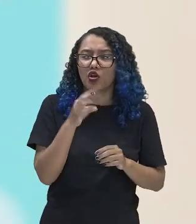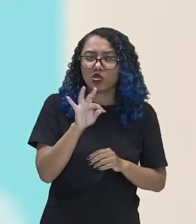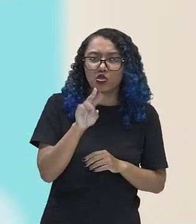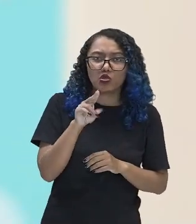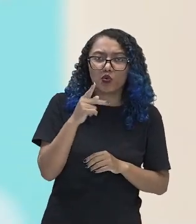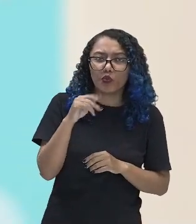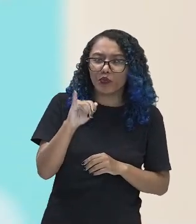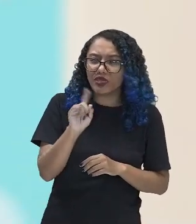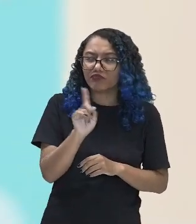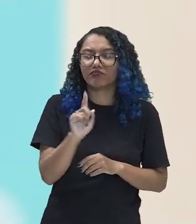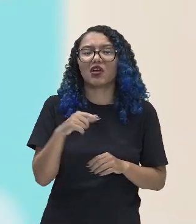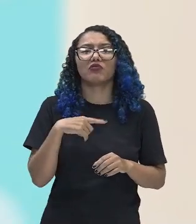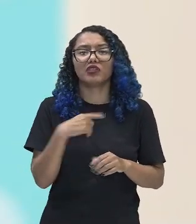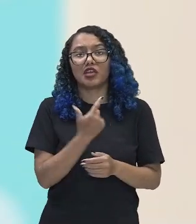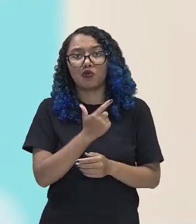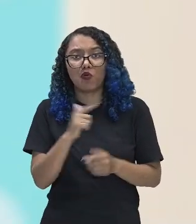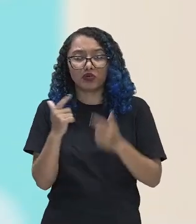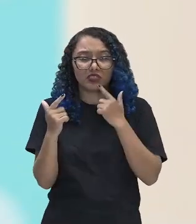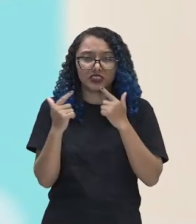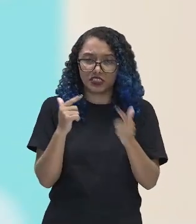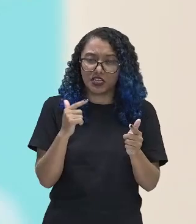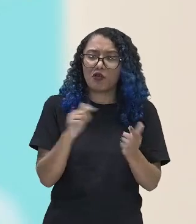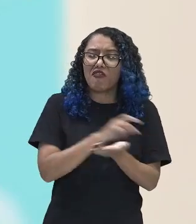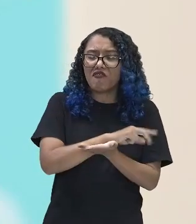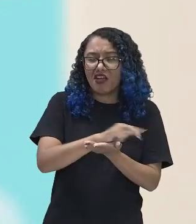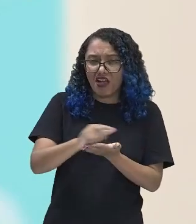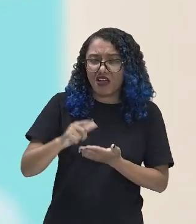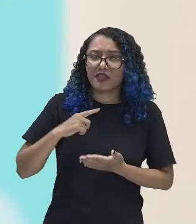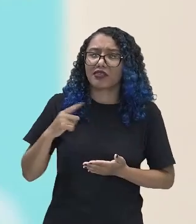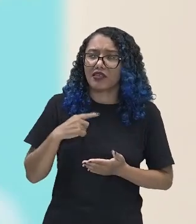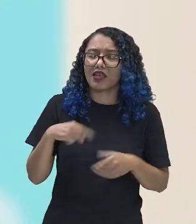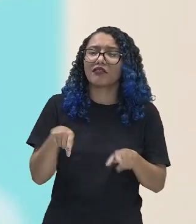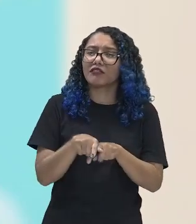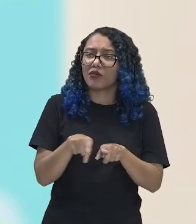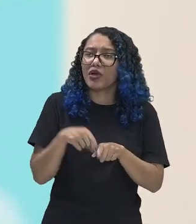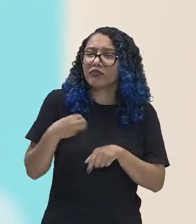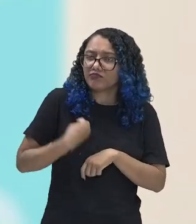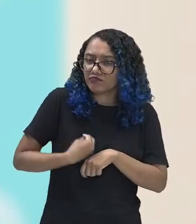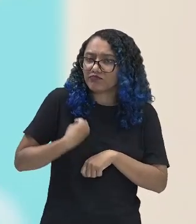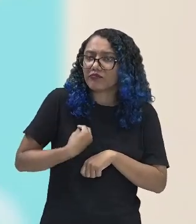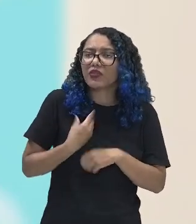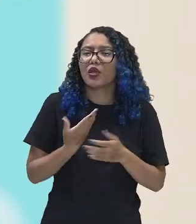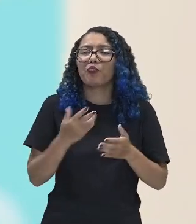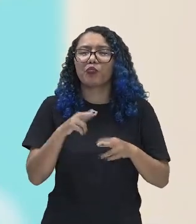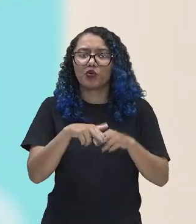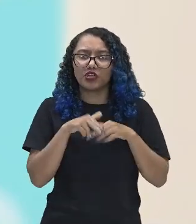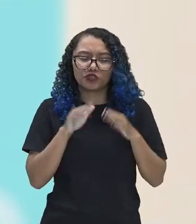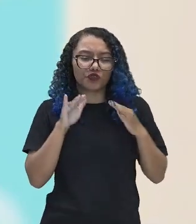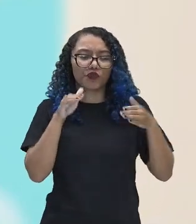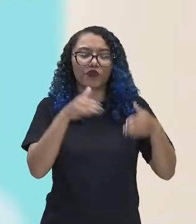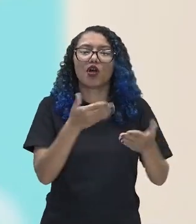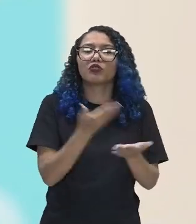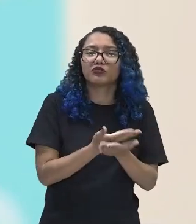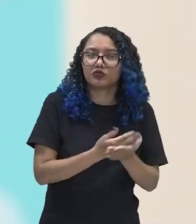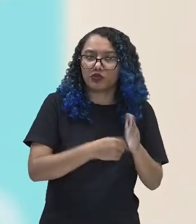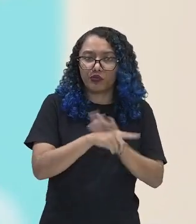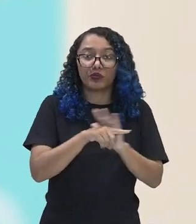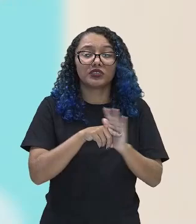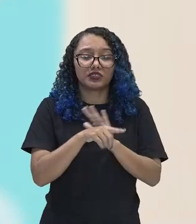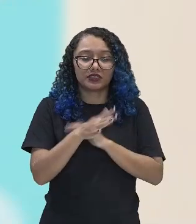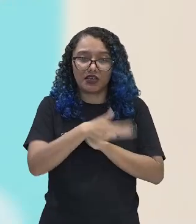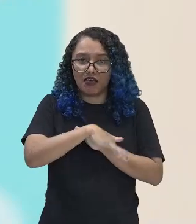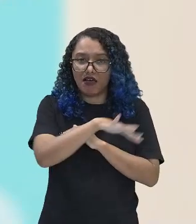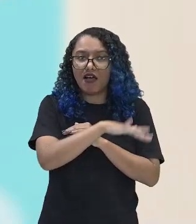existem outras variedades linguísticas, não é? Então, eles se voltam justamente para isso, trabalham, né, com todas